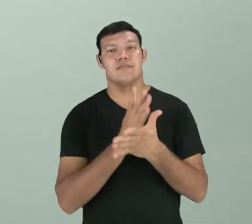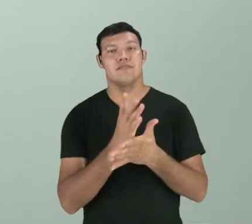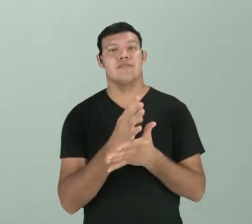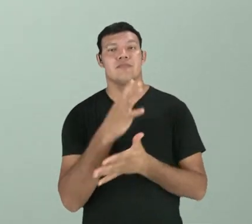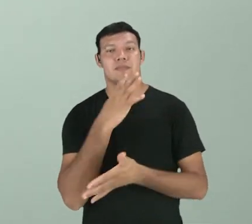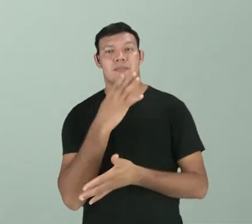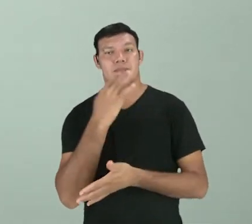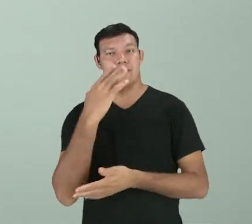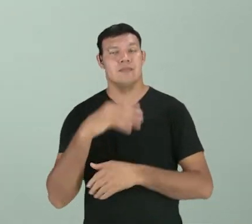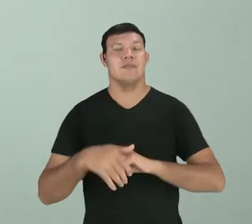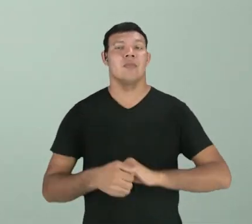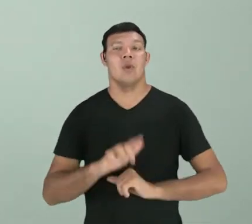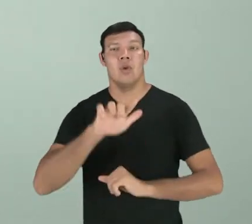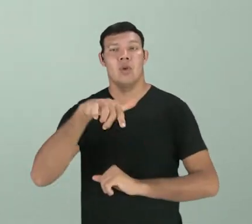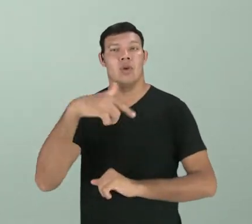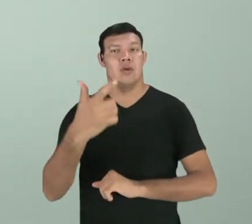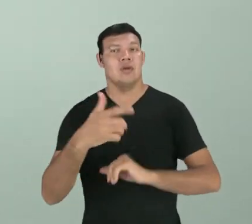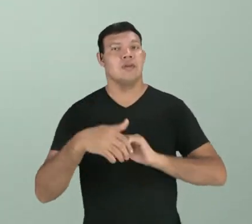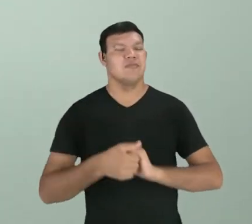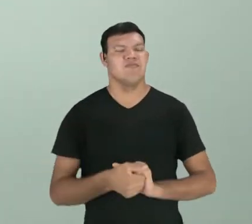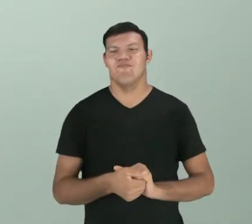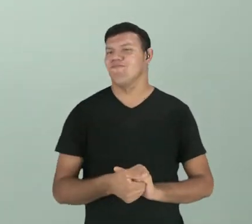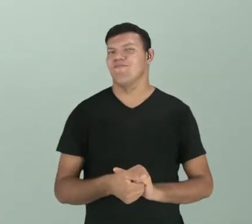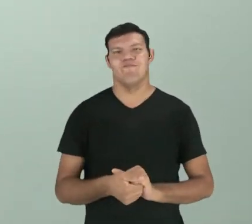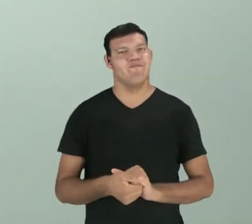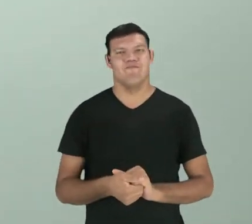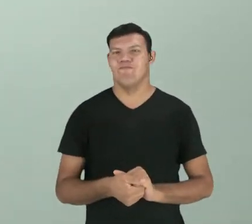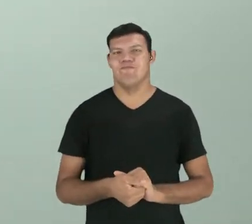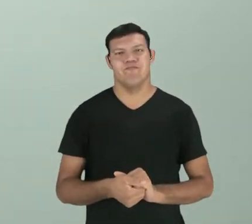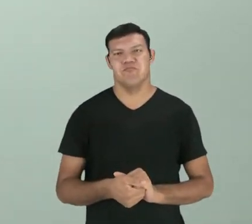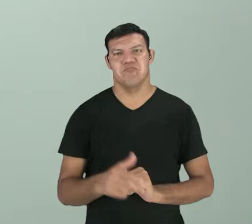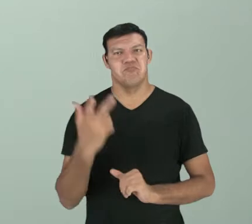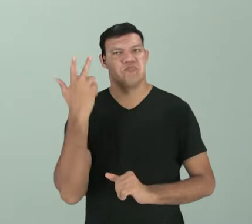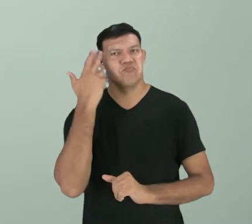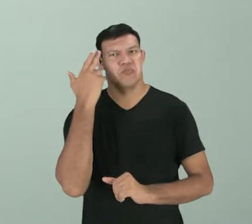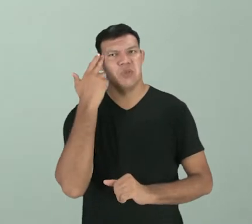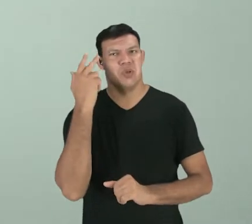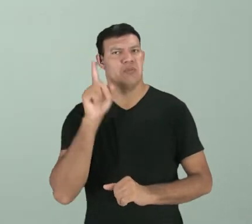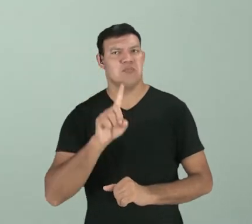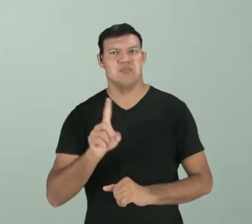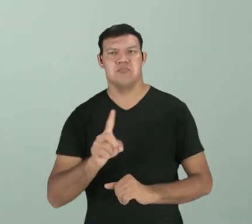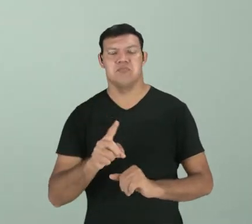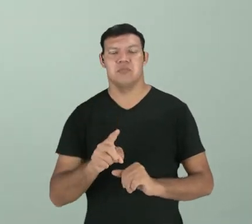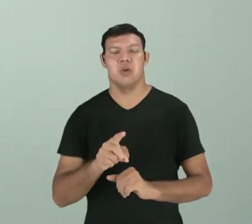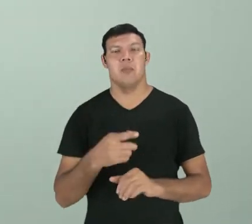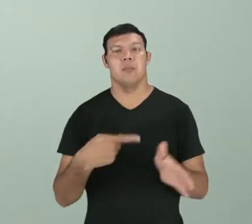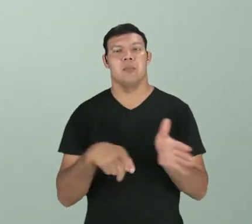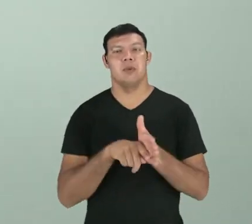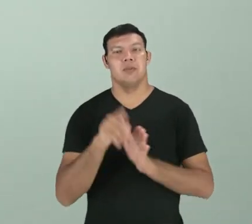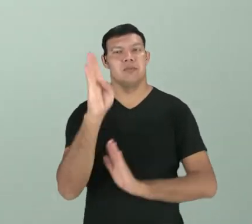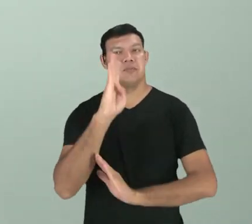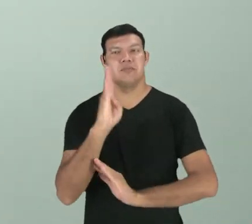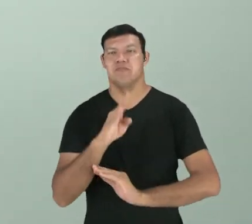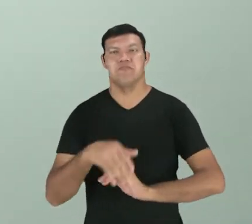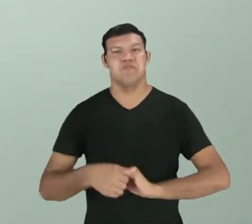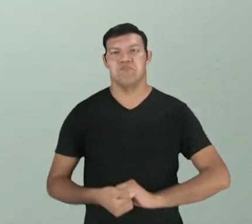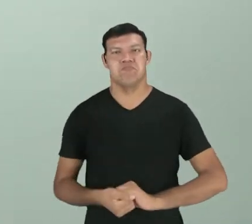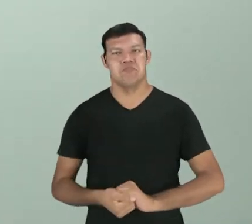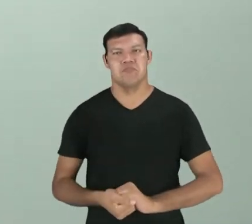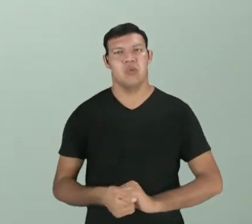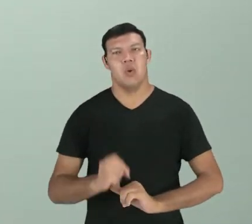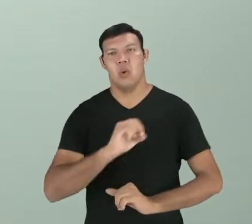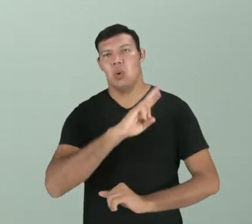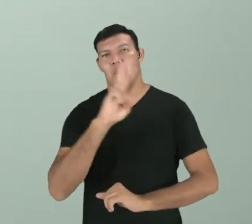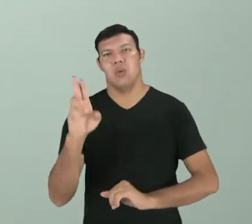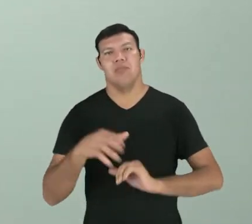conhecidos nossos e outros nem tanto, que são menos comuns aqui na nossa região ou até mesmo